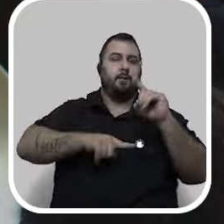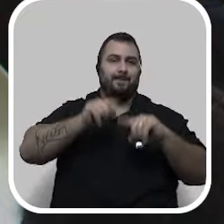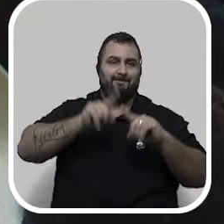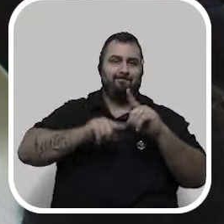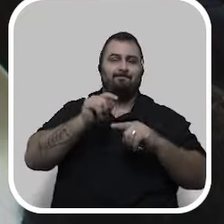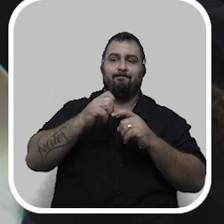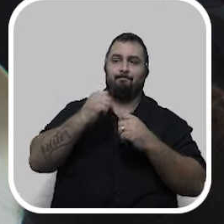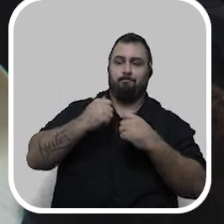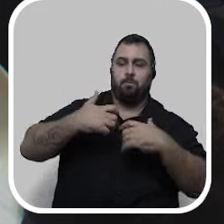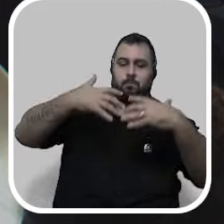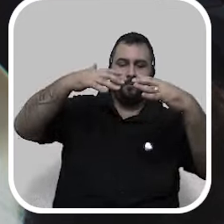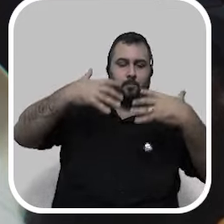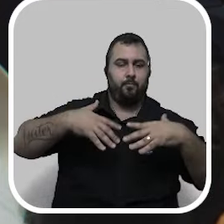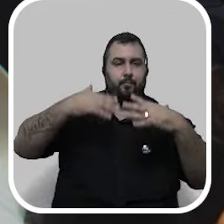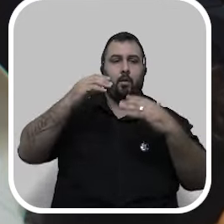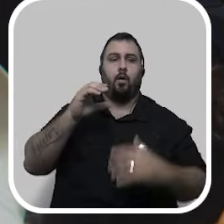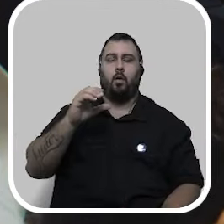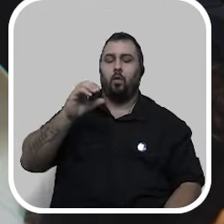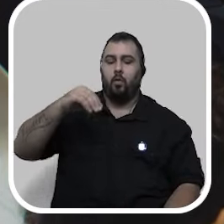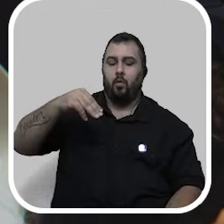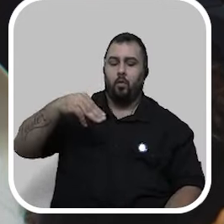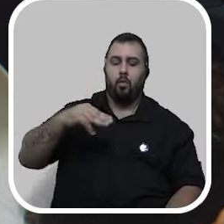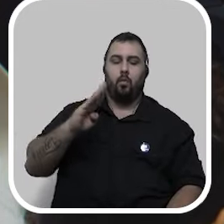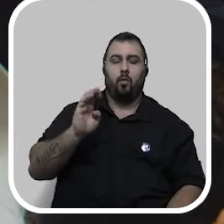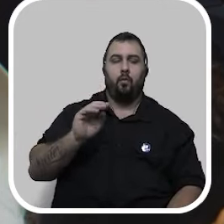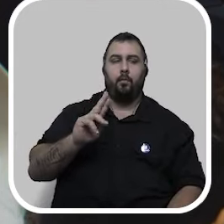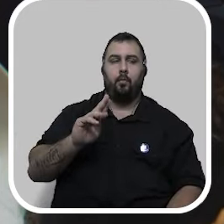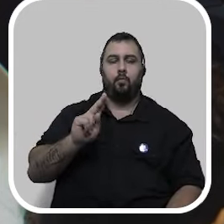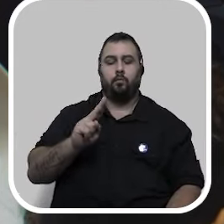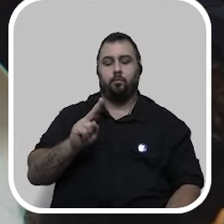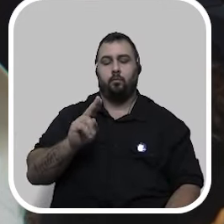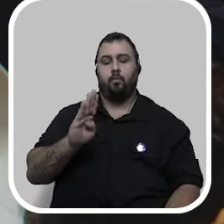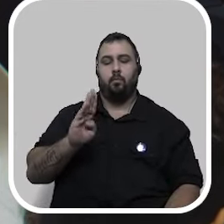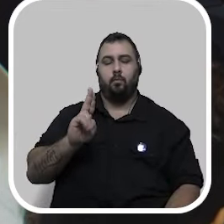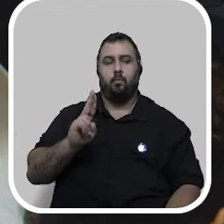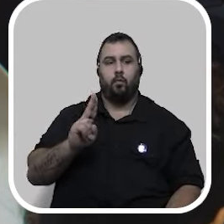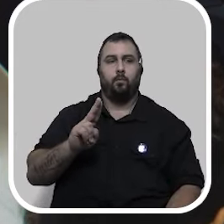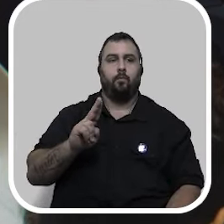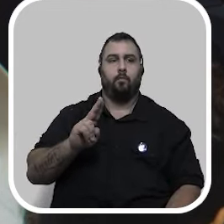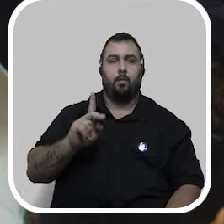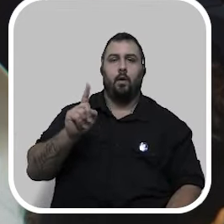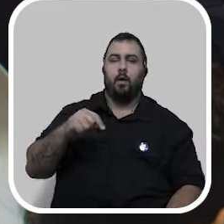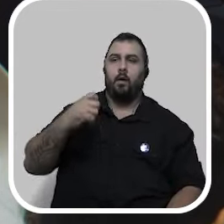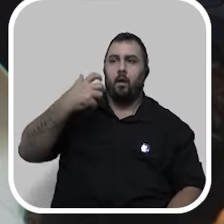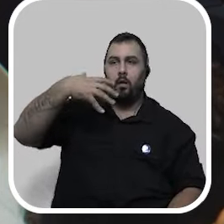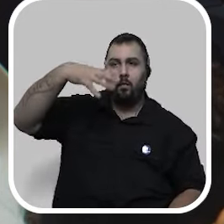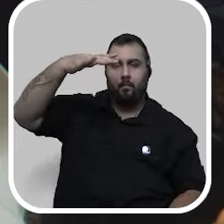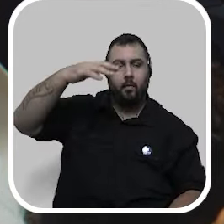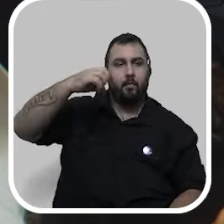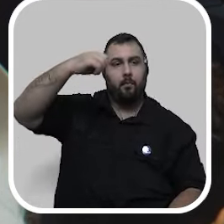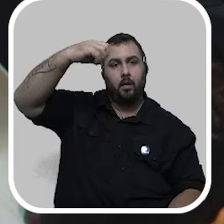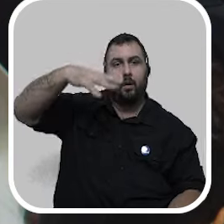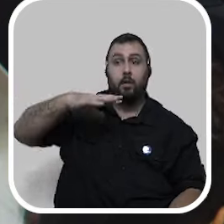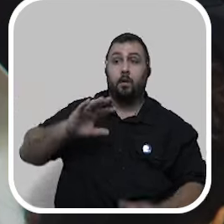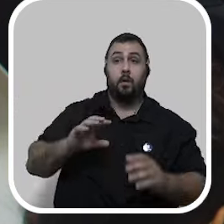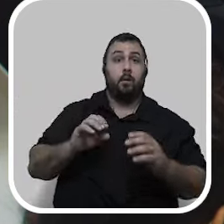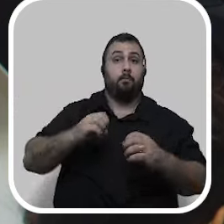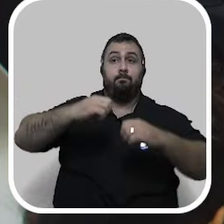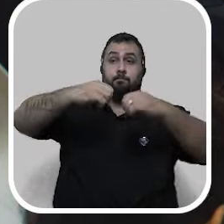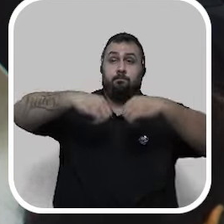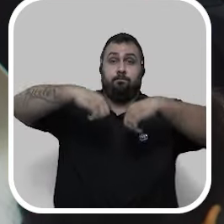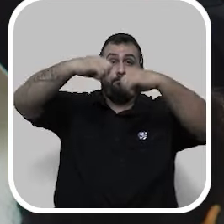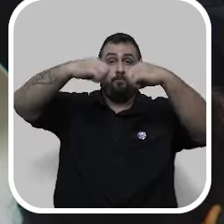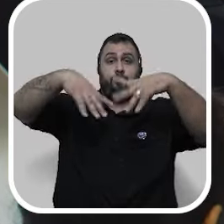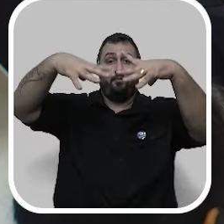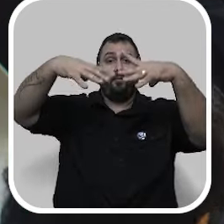do combo Blue o combo Blue na verdade é é aquela iluminação que que acende tudo no azul que Alguns chamam de